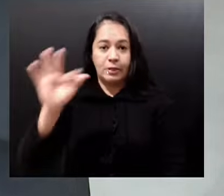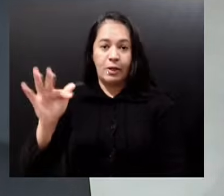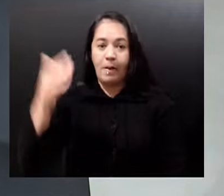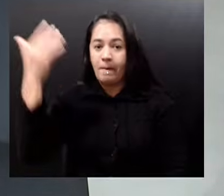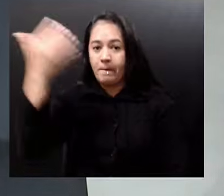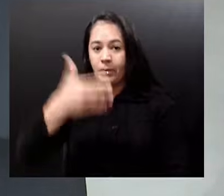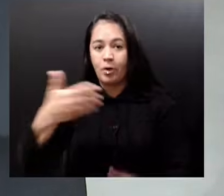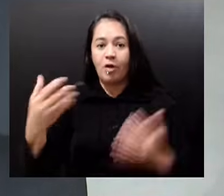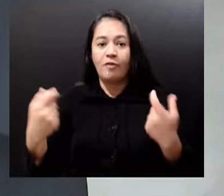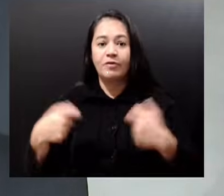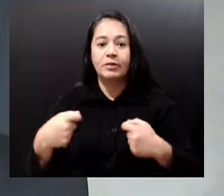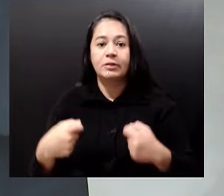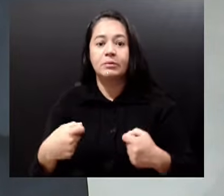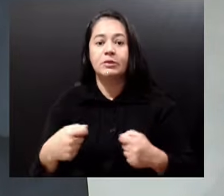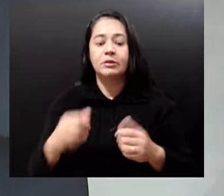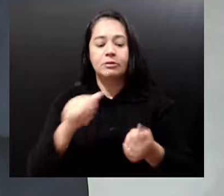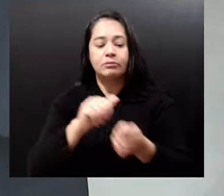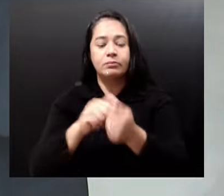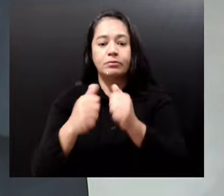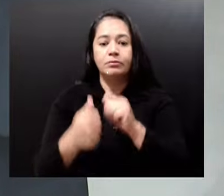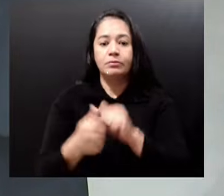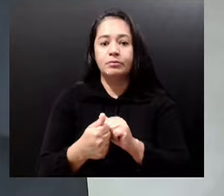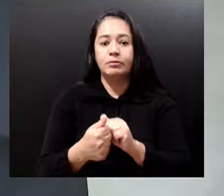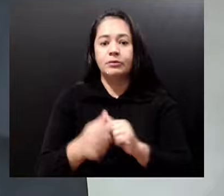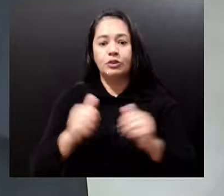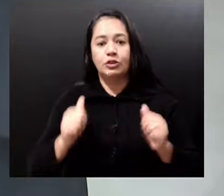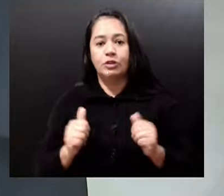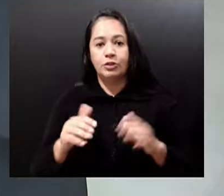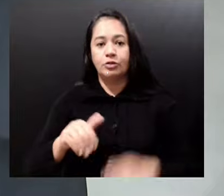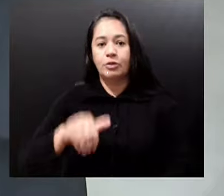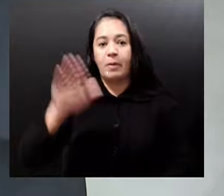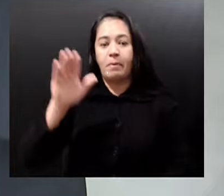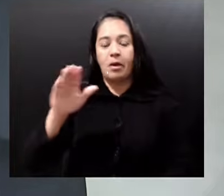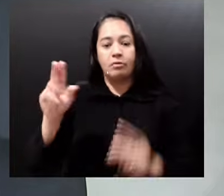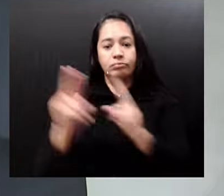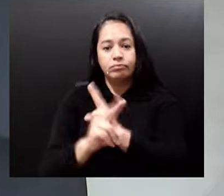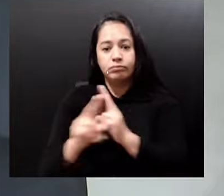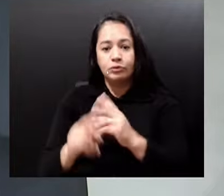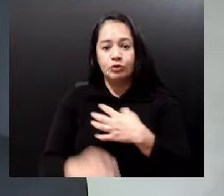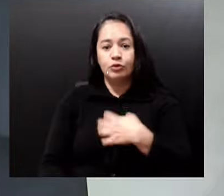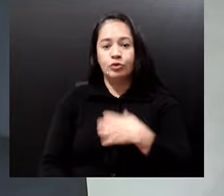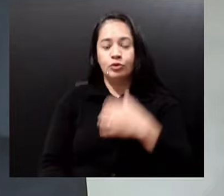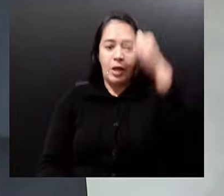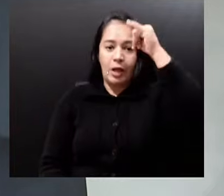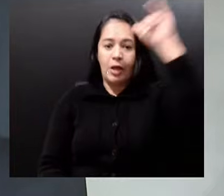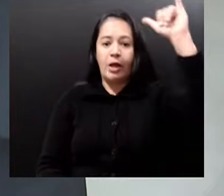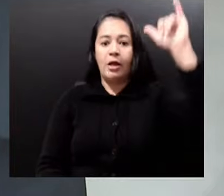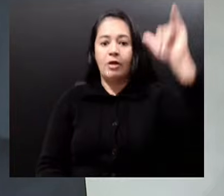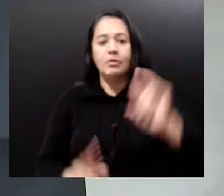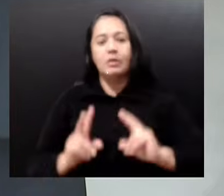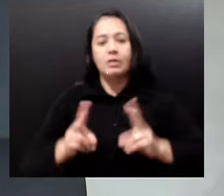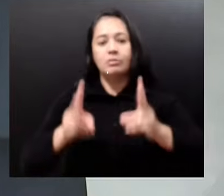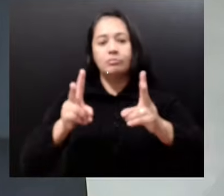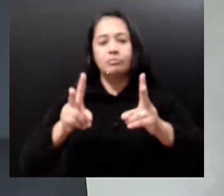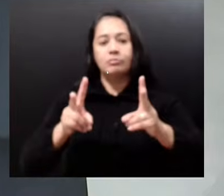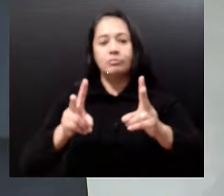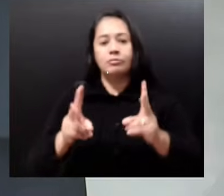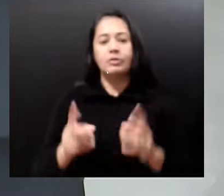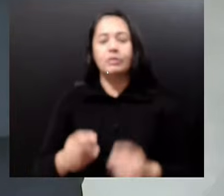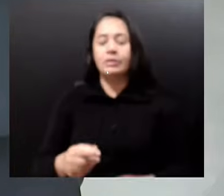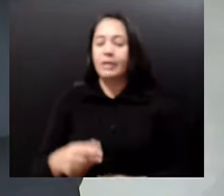e adequação de medidas mais gravosas, de modo a evitar a contínua reiteração delitiva do